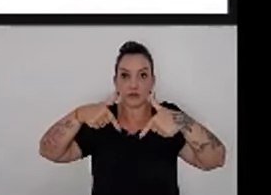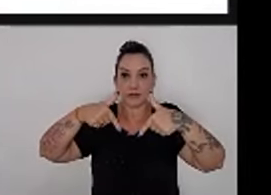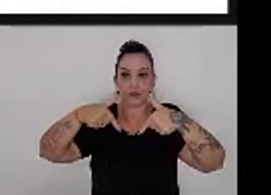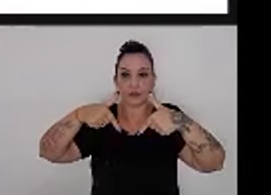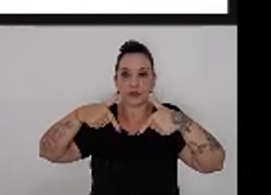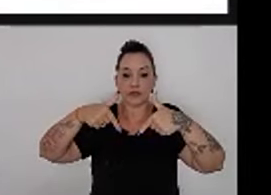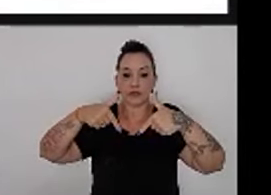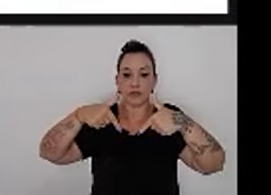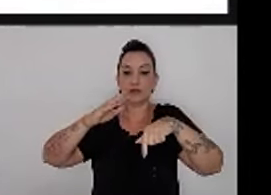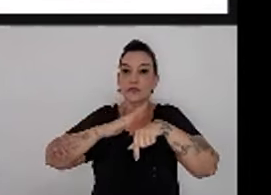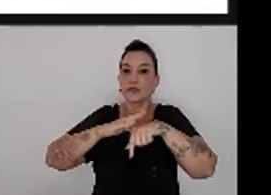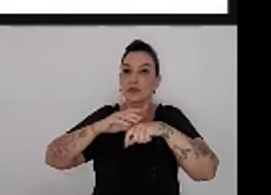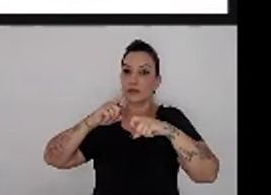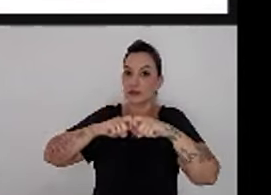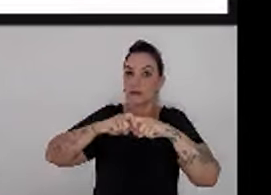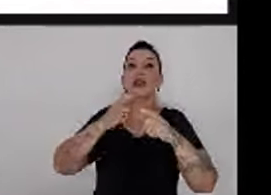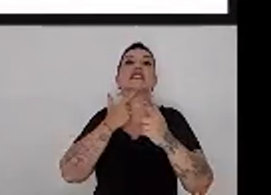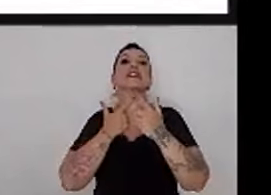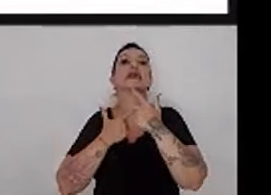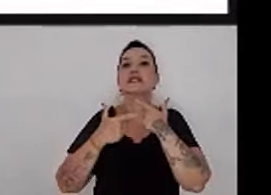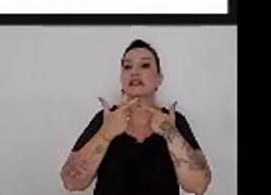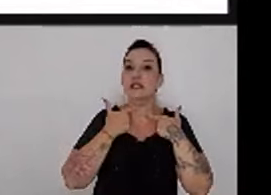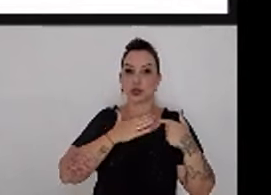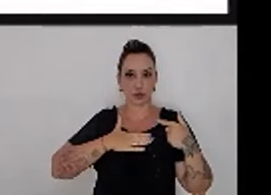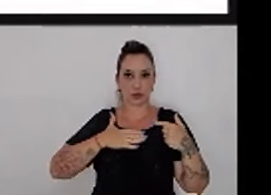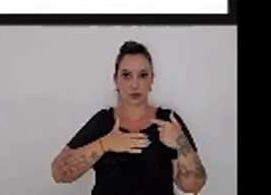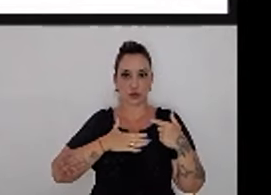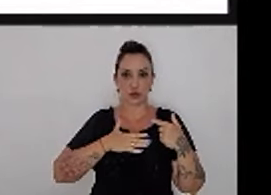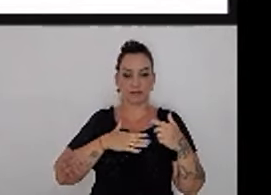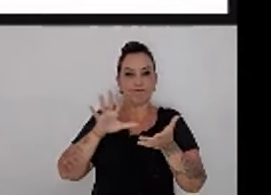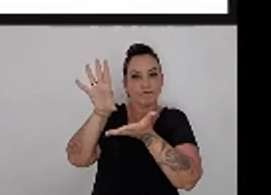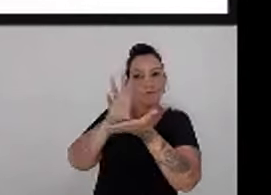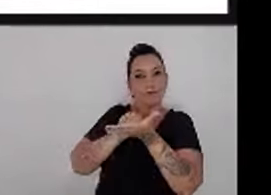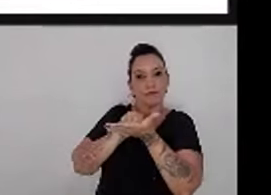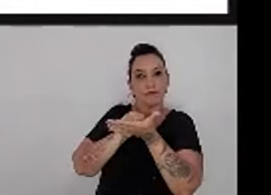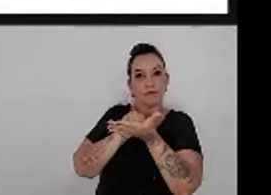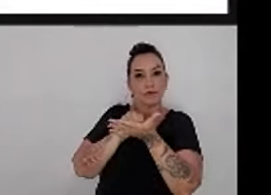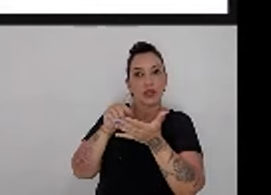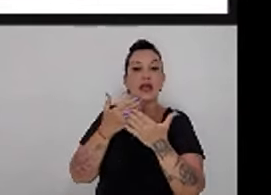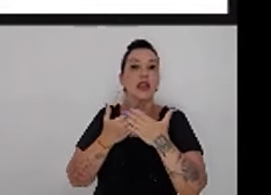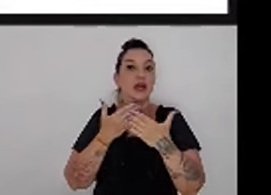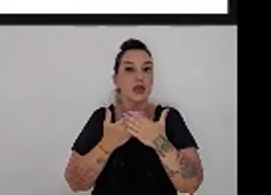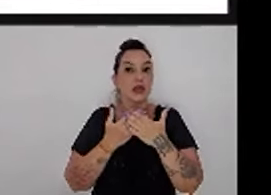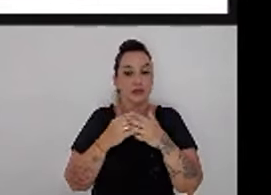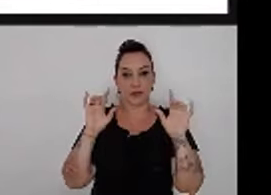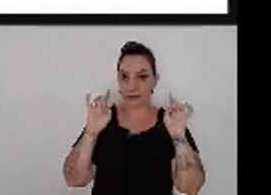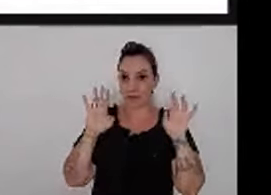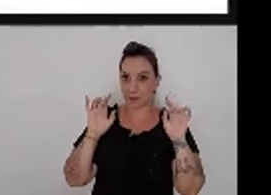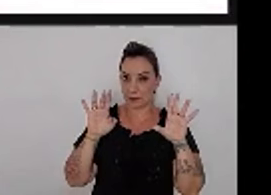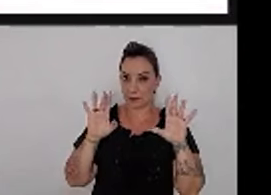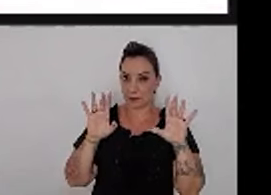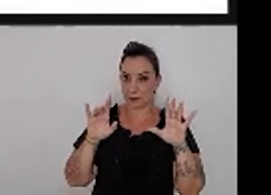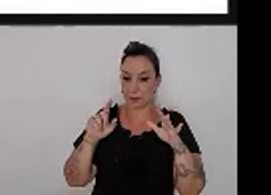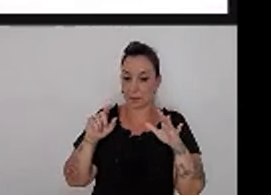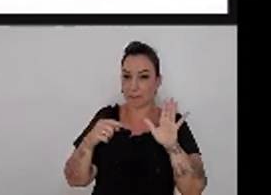interfaces entre transações sexuais e desejo foram particularmente inspiradoras para esses estudos,